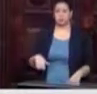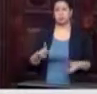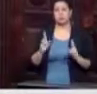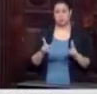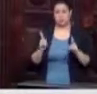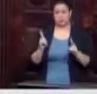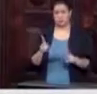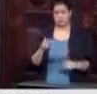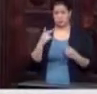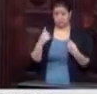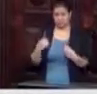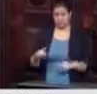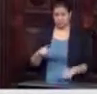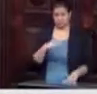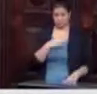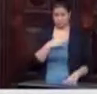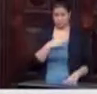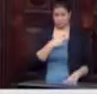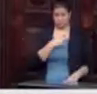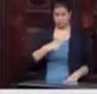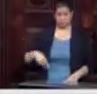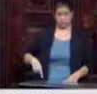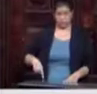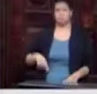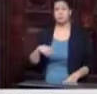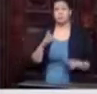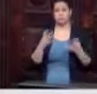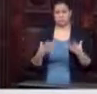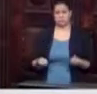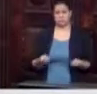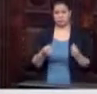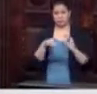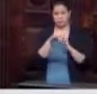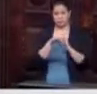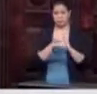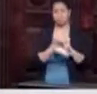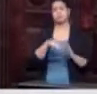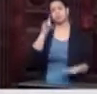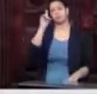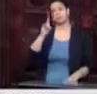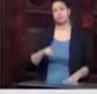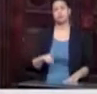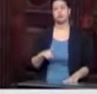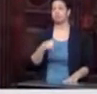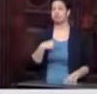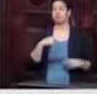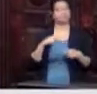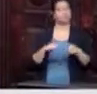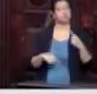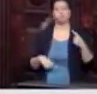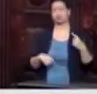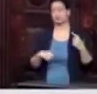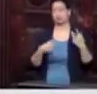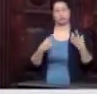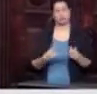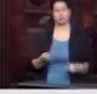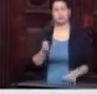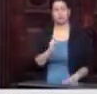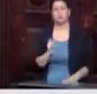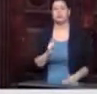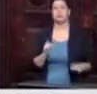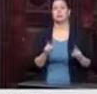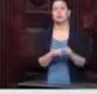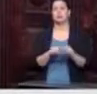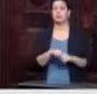Era uma presidenta que aceitava uma parte dessa agenda de retirada de direitos, das quais eu discordo. Mas é